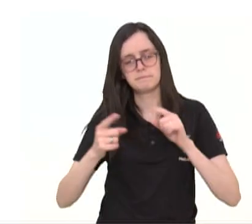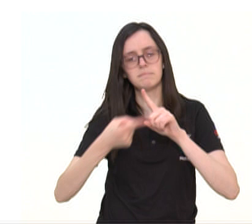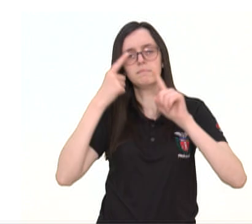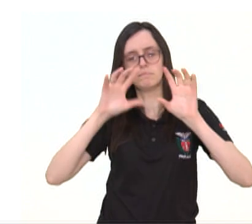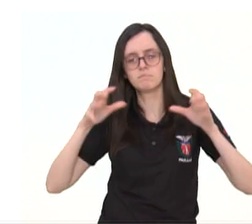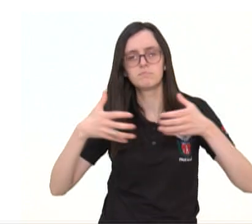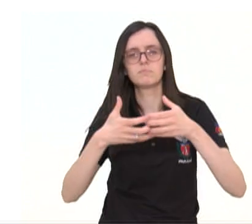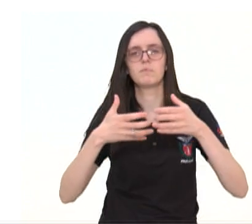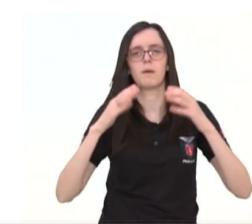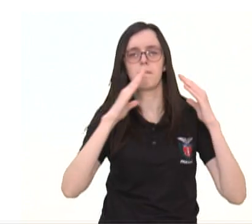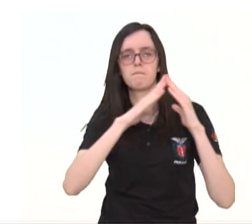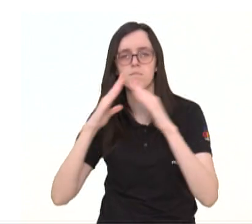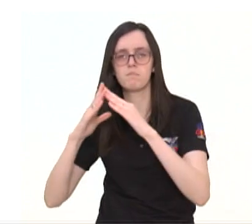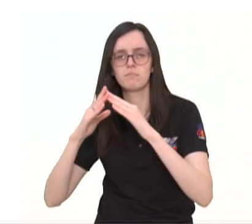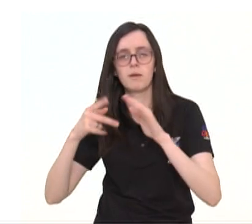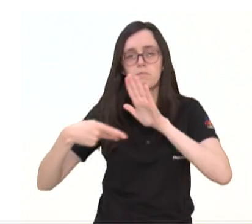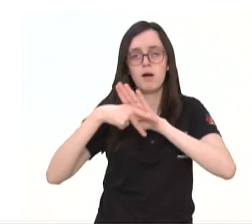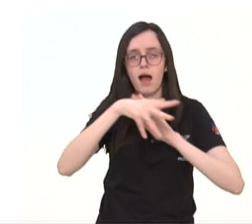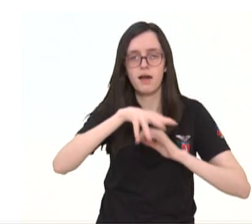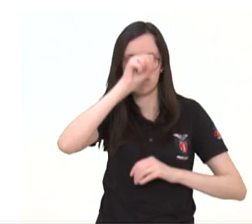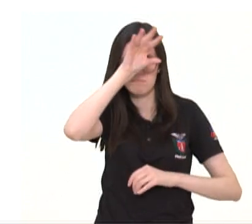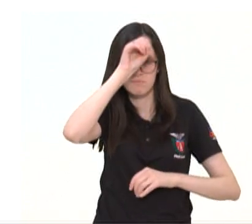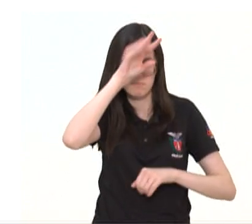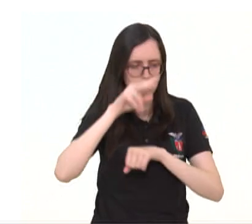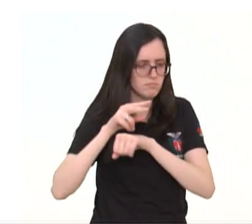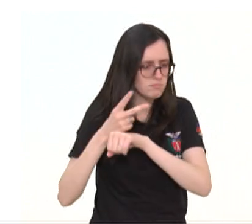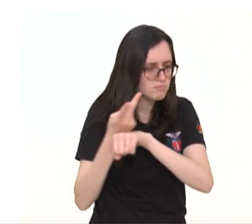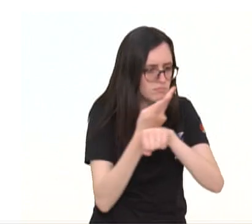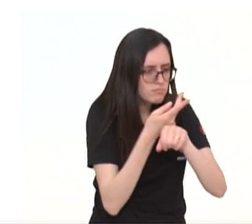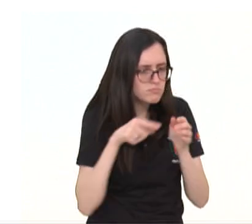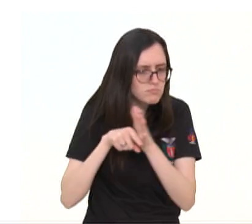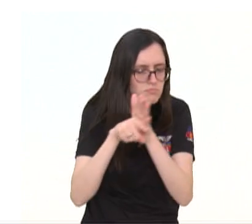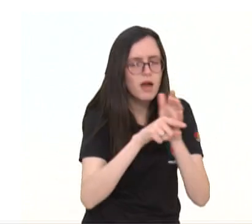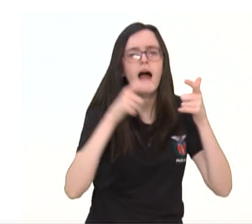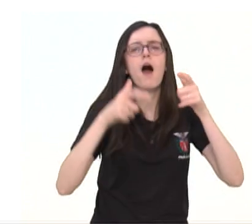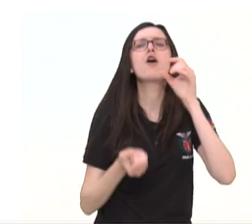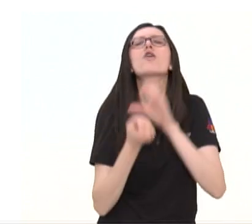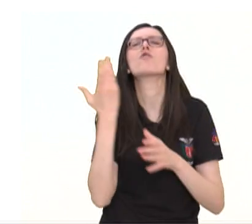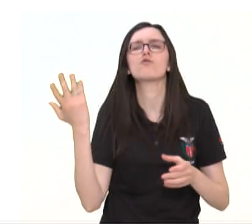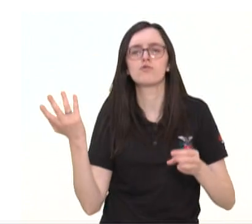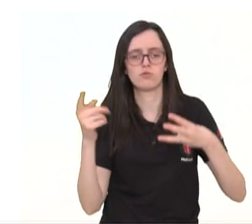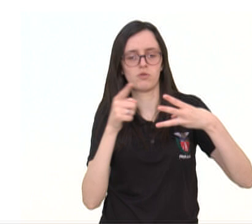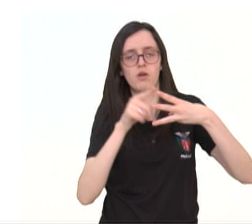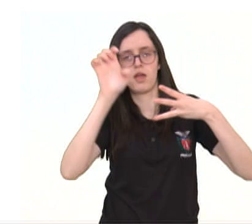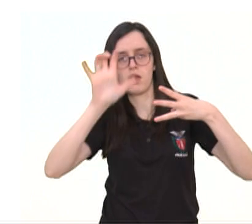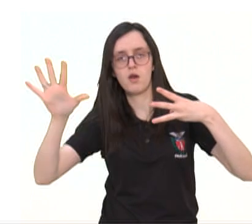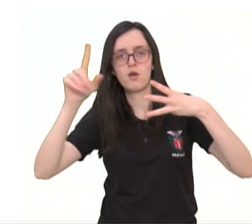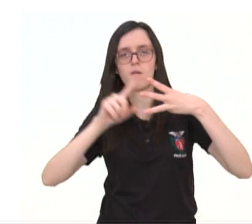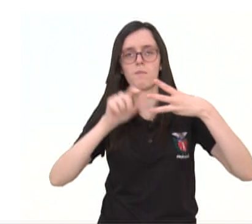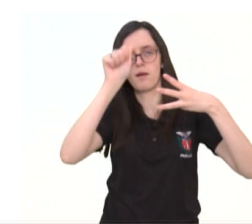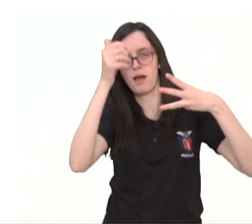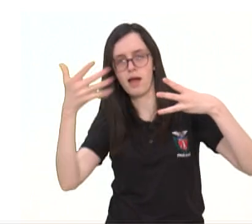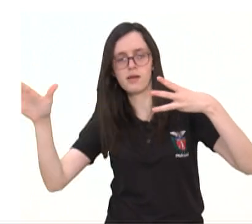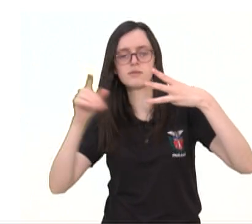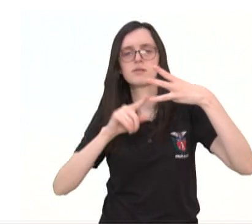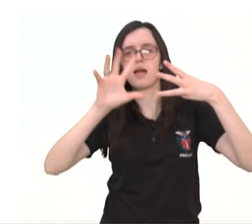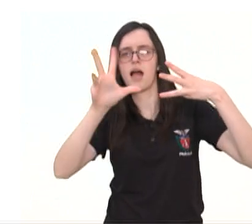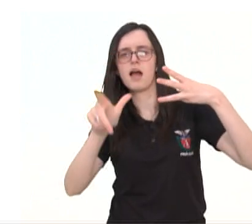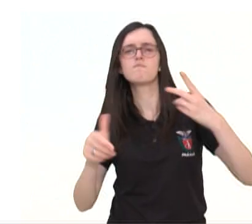habitantes, segundo a arqueologia, surgiram no continente europeu, asiático ou